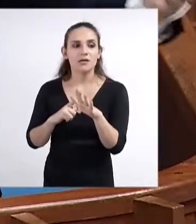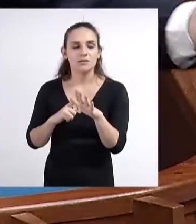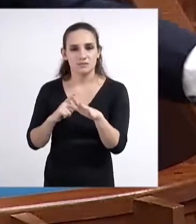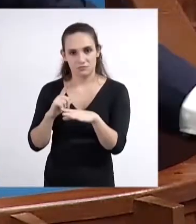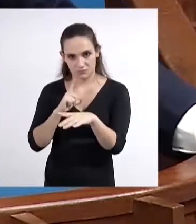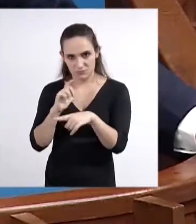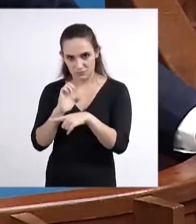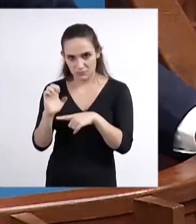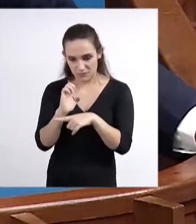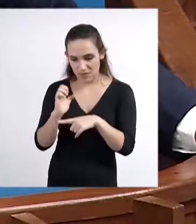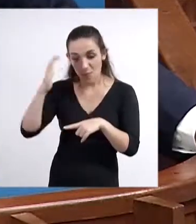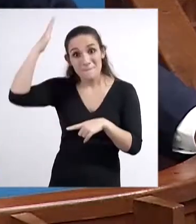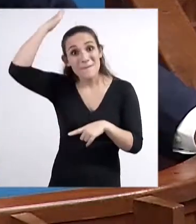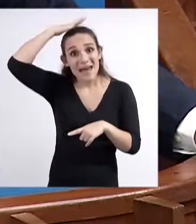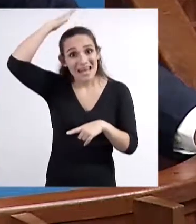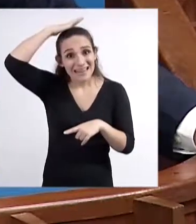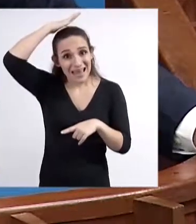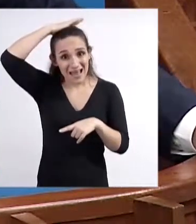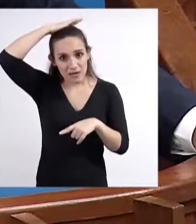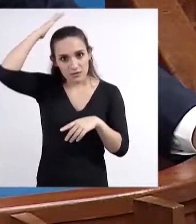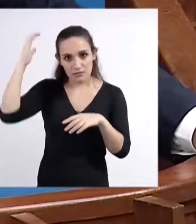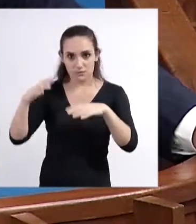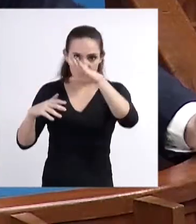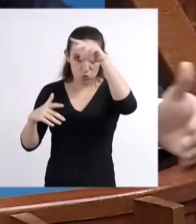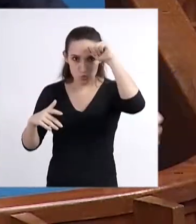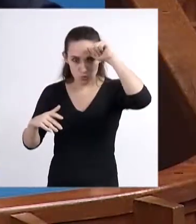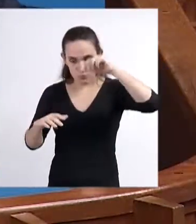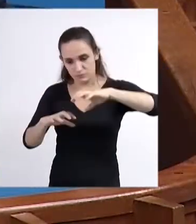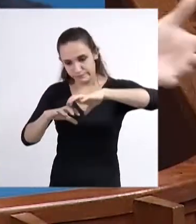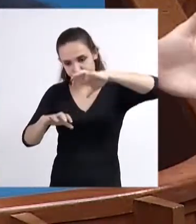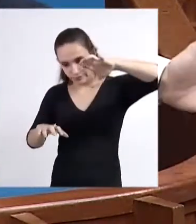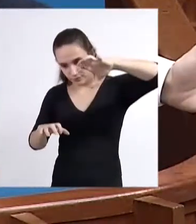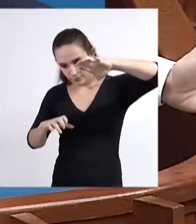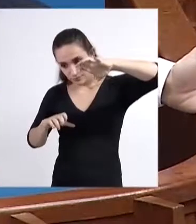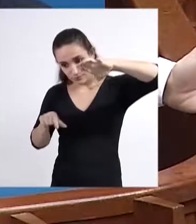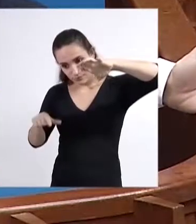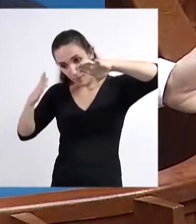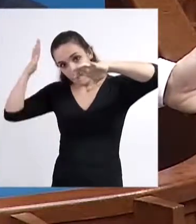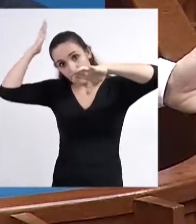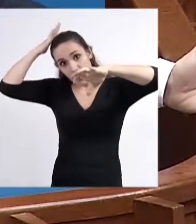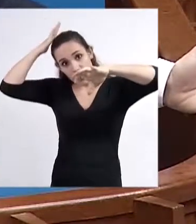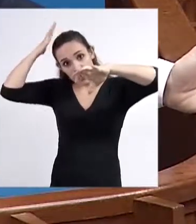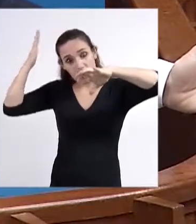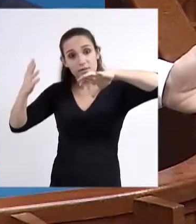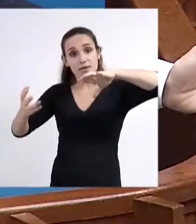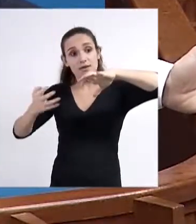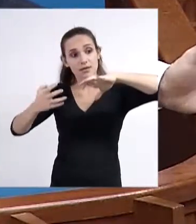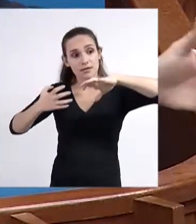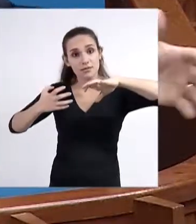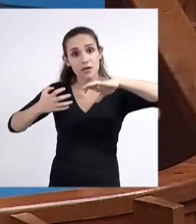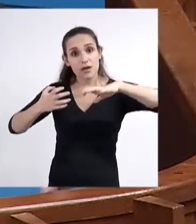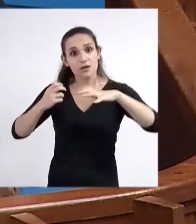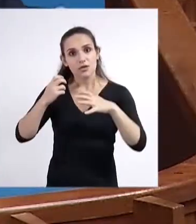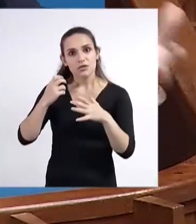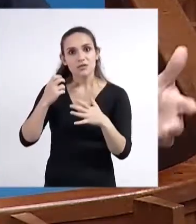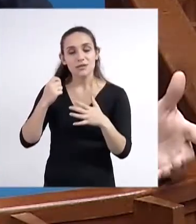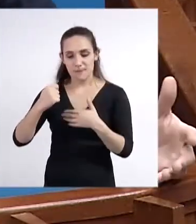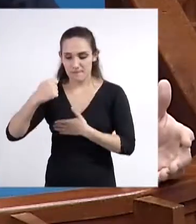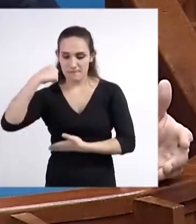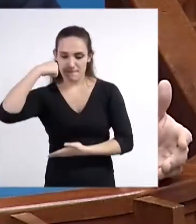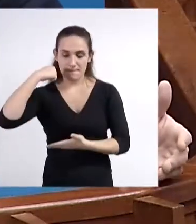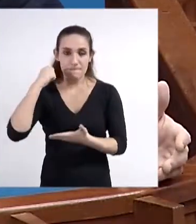a divisa com o Paraná, onde o Paraná quer que seja recolhido